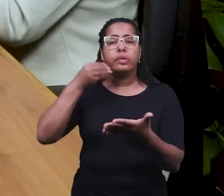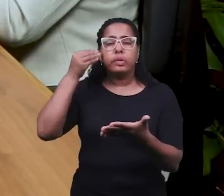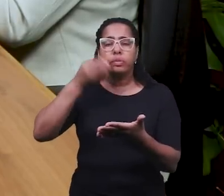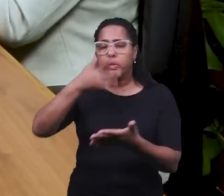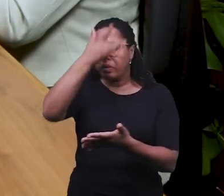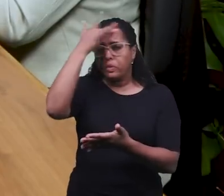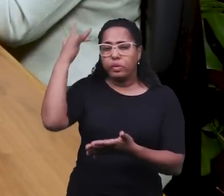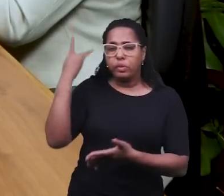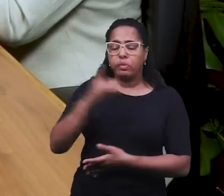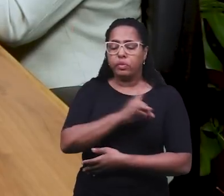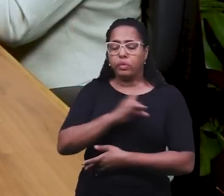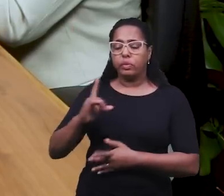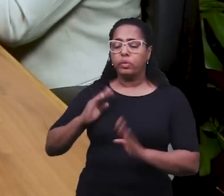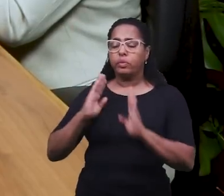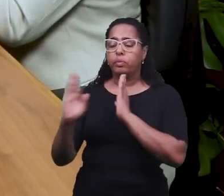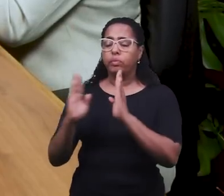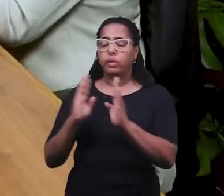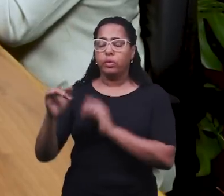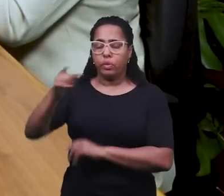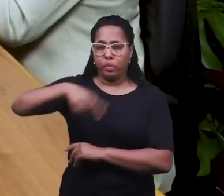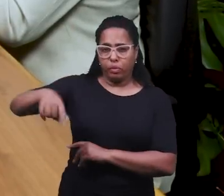dos diáconos nos nossos dias.